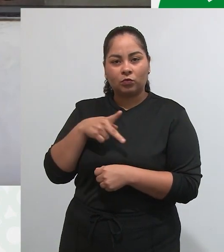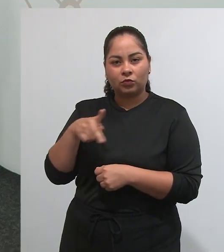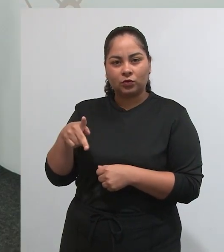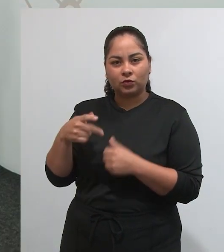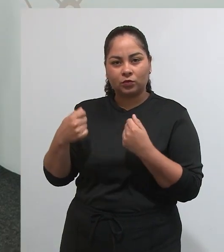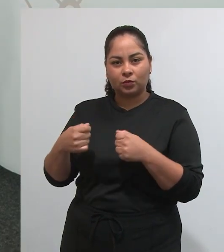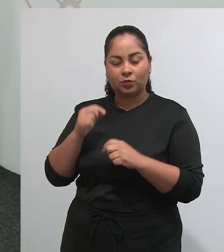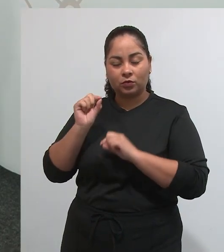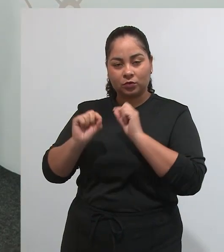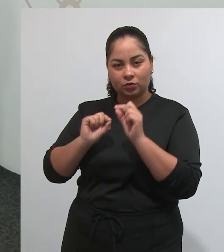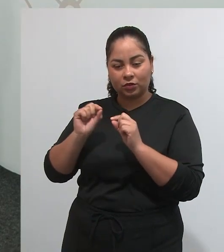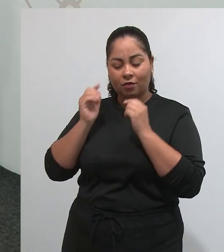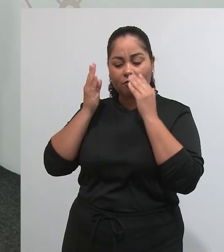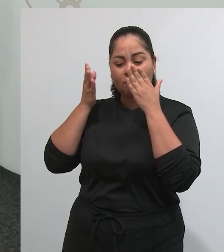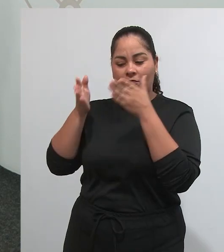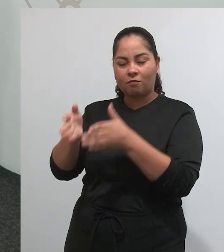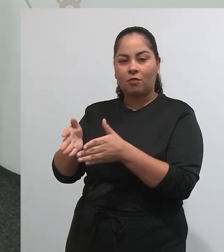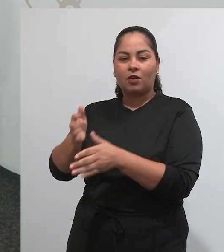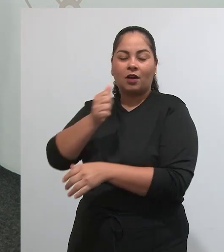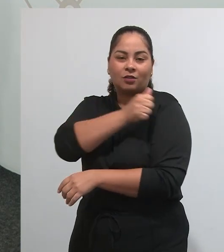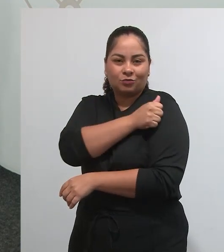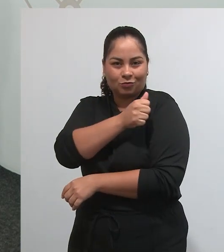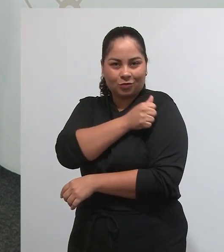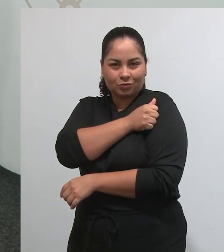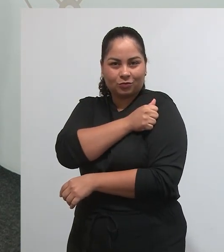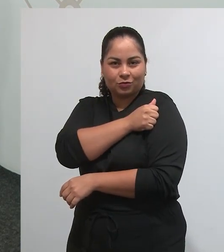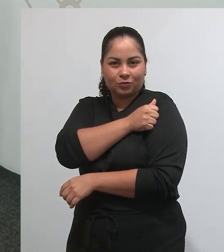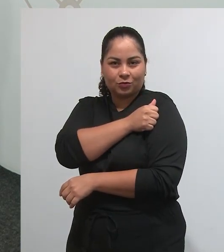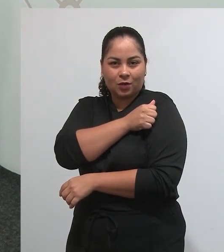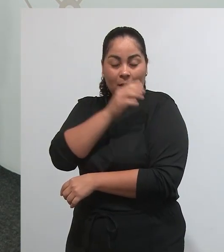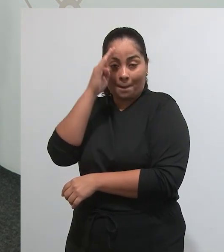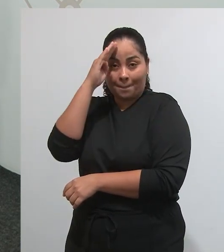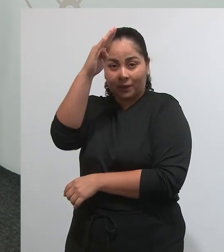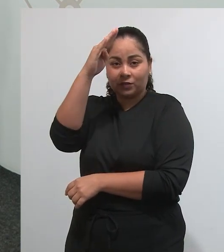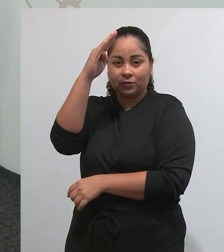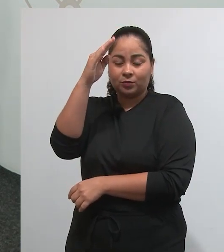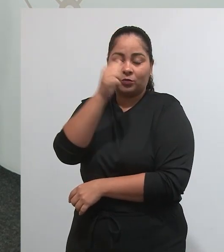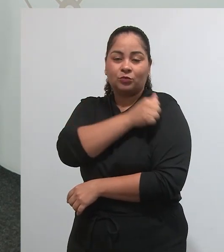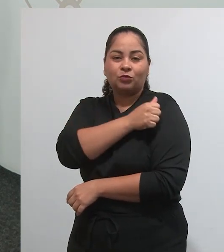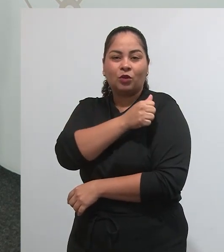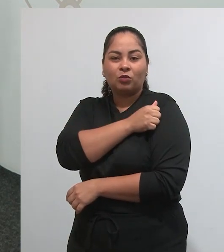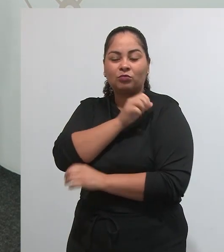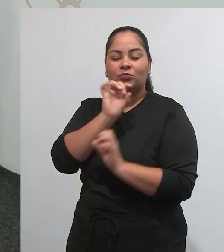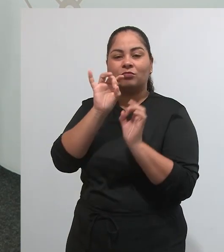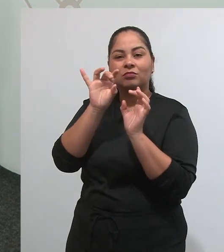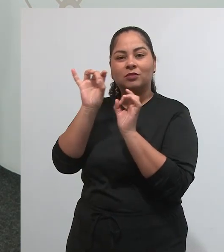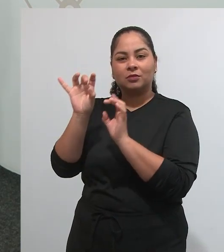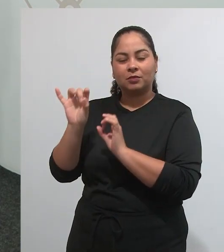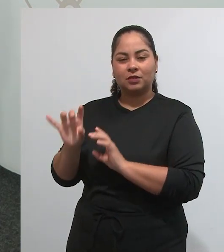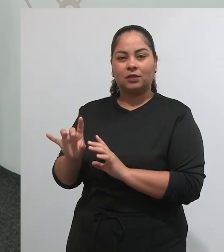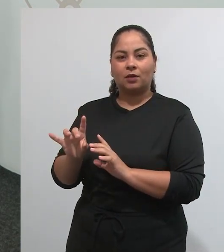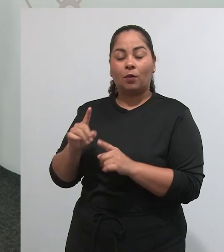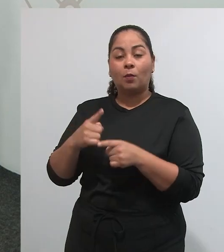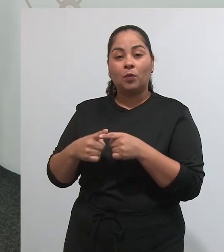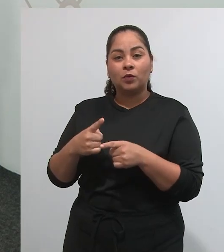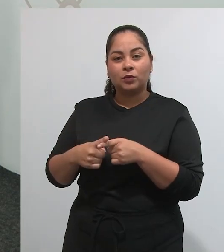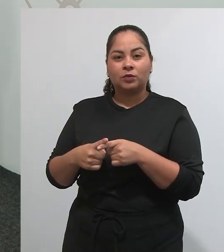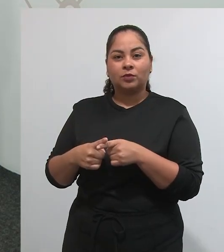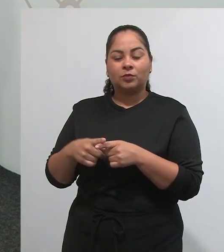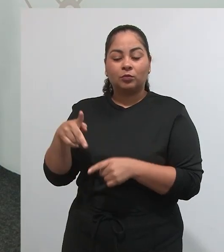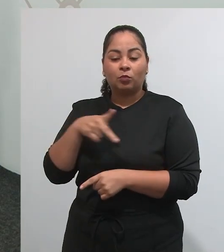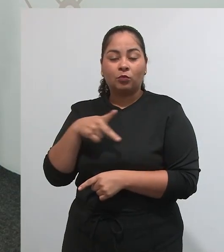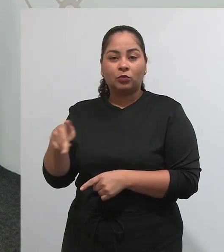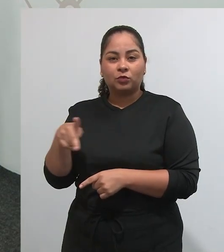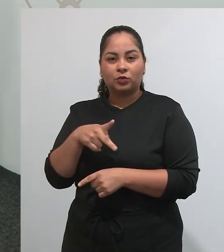aluno, principalmente o aluno especial, o aluno com deficiência, porque o